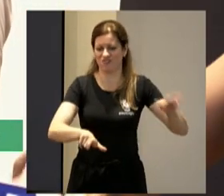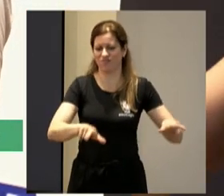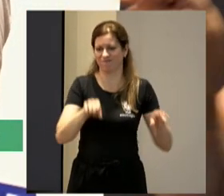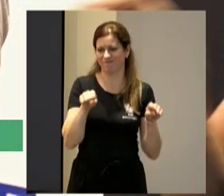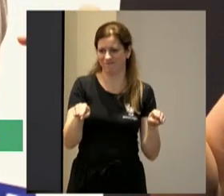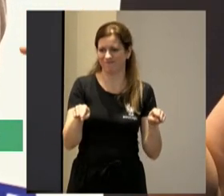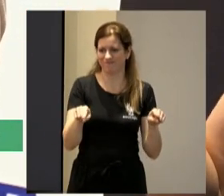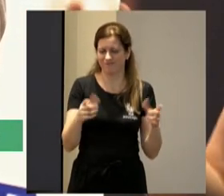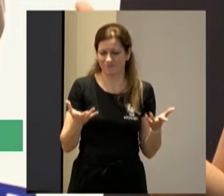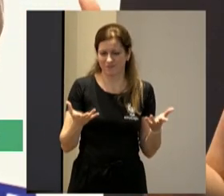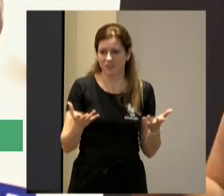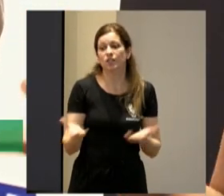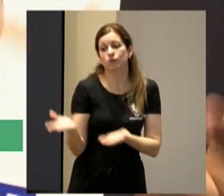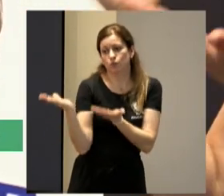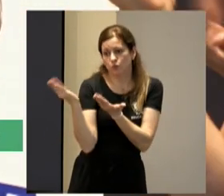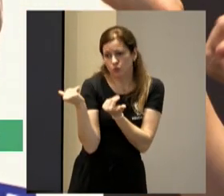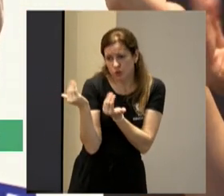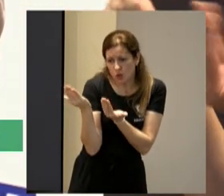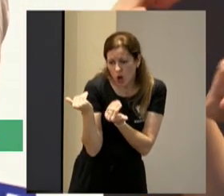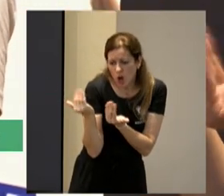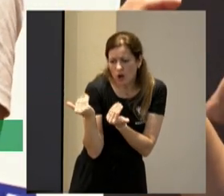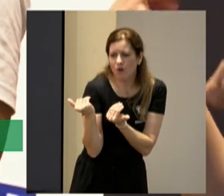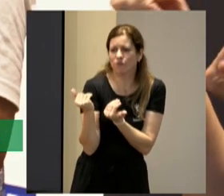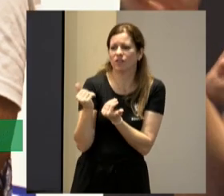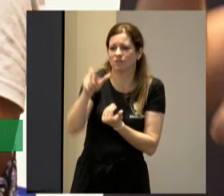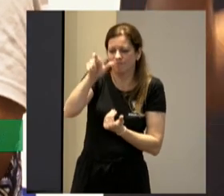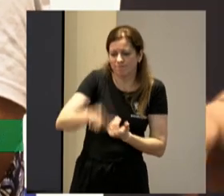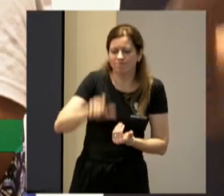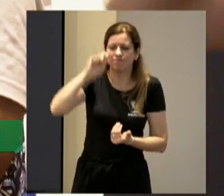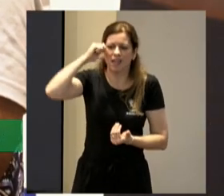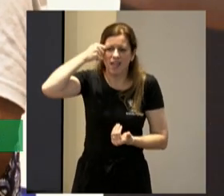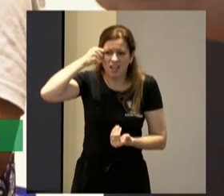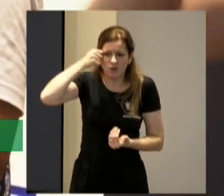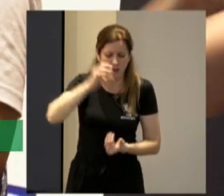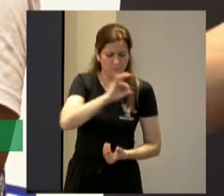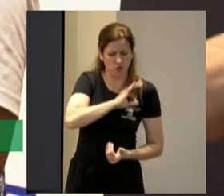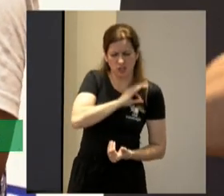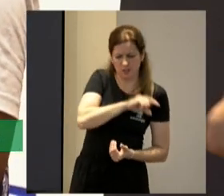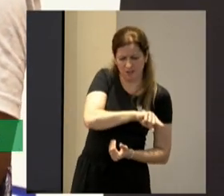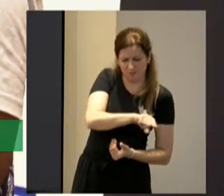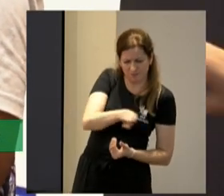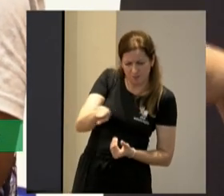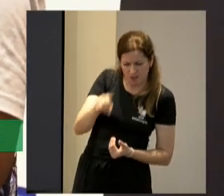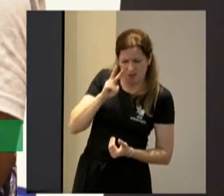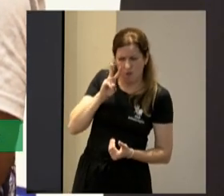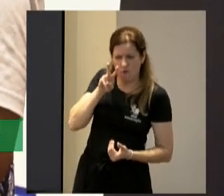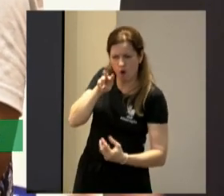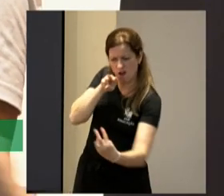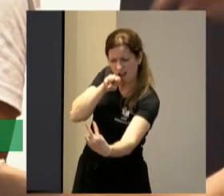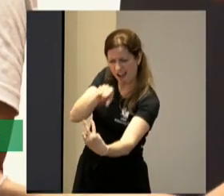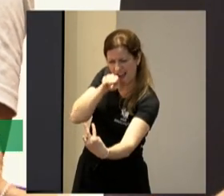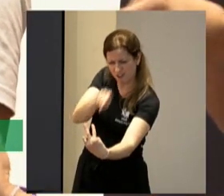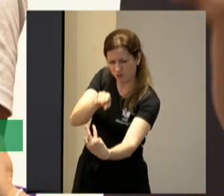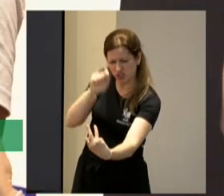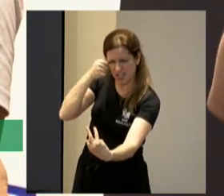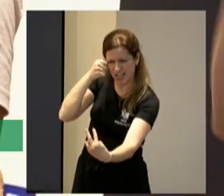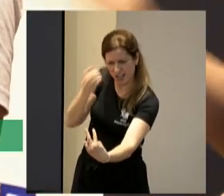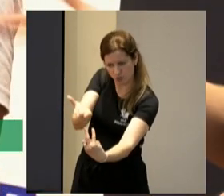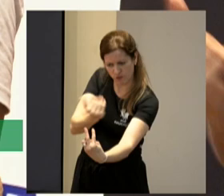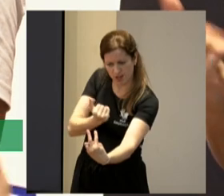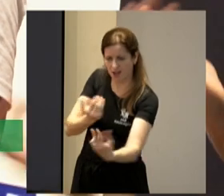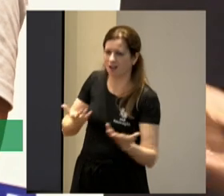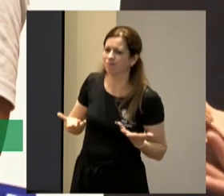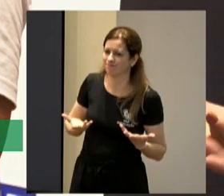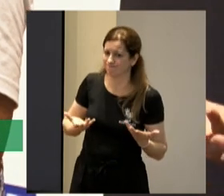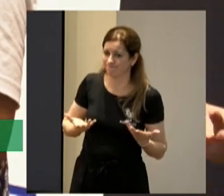juventude sofre abordagem policial nesse país e a letalidade é maior relacionada a elas. Nós sabemos